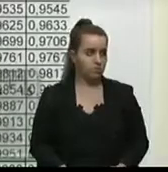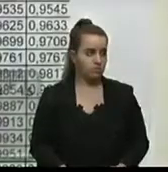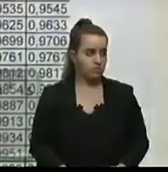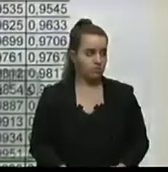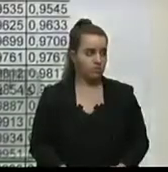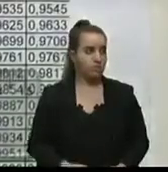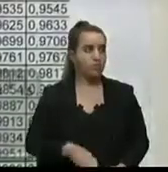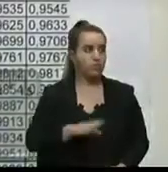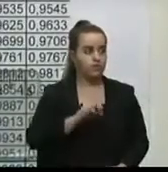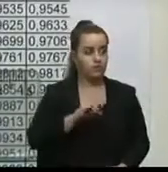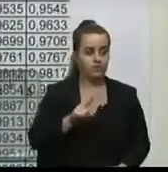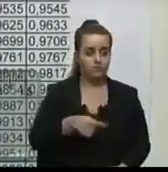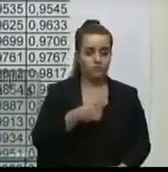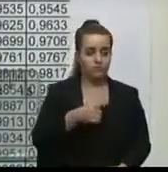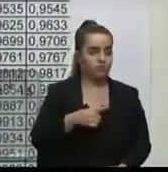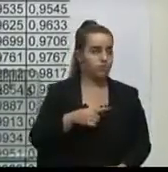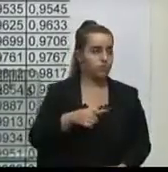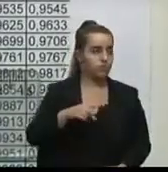Então,